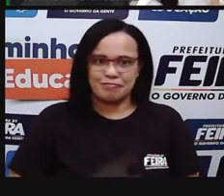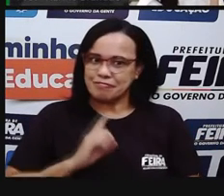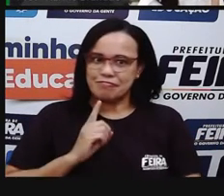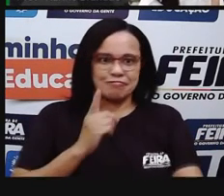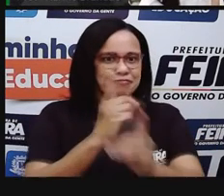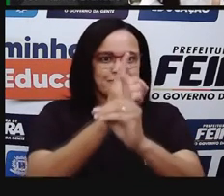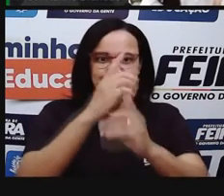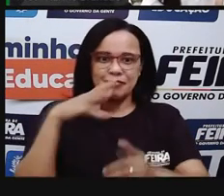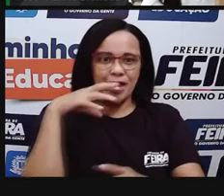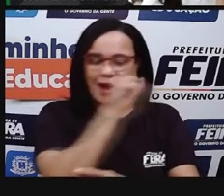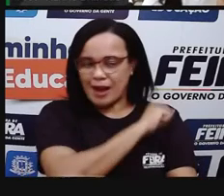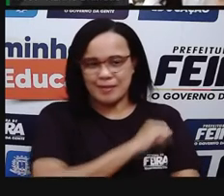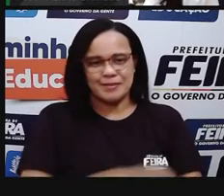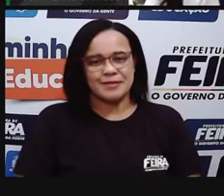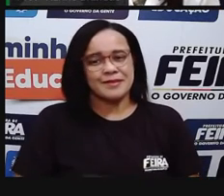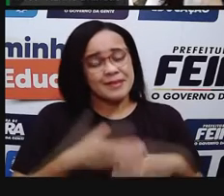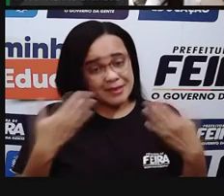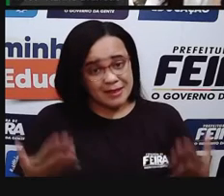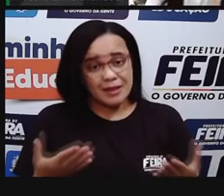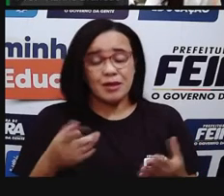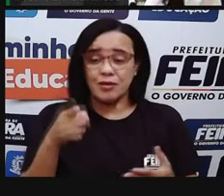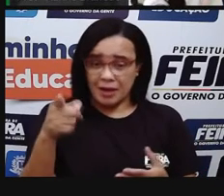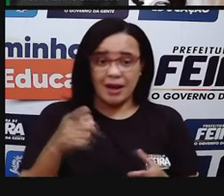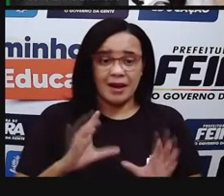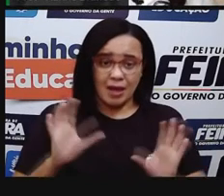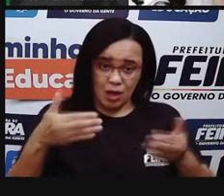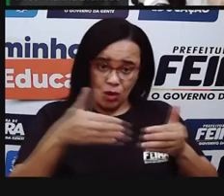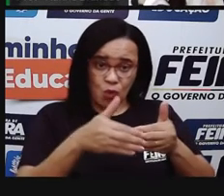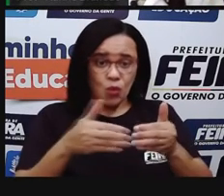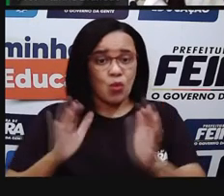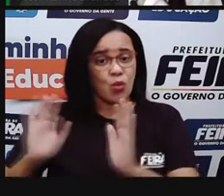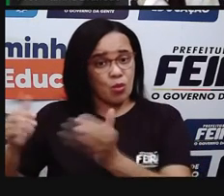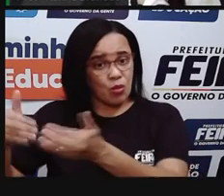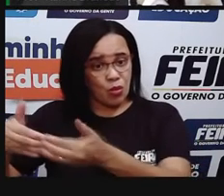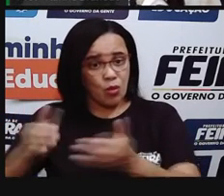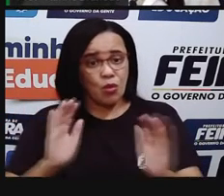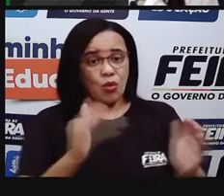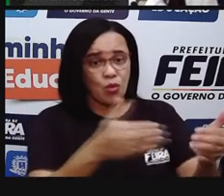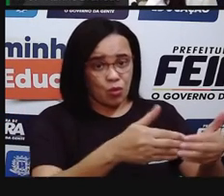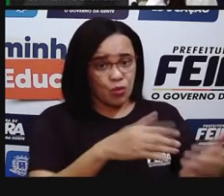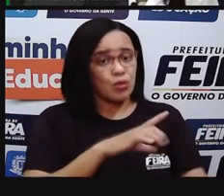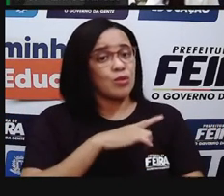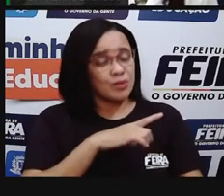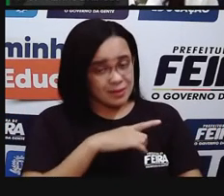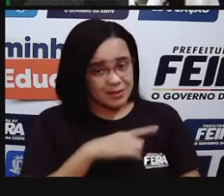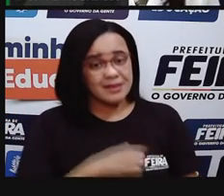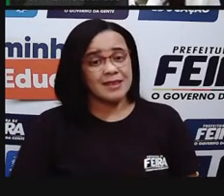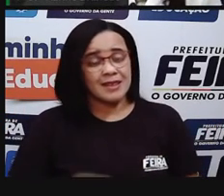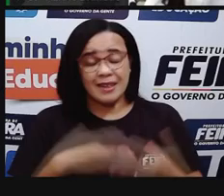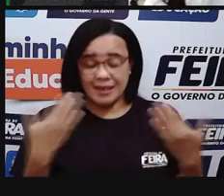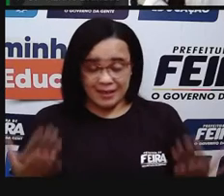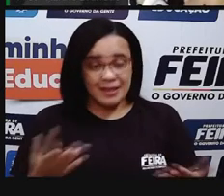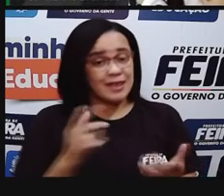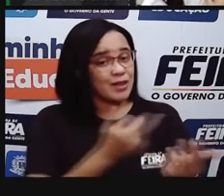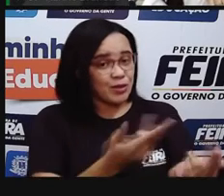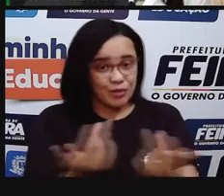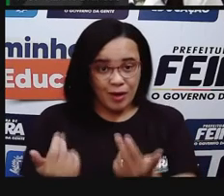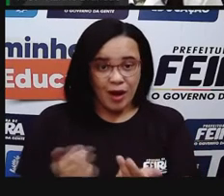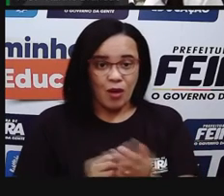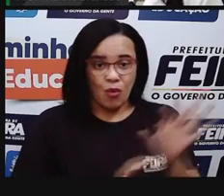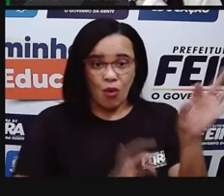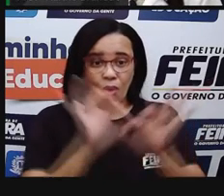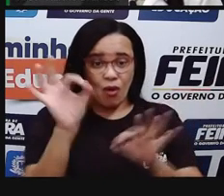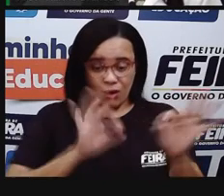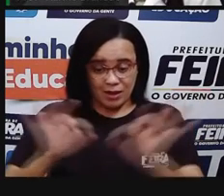tratando um pouco abaixo dos domínios o reino, né? E aí depois a gente tem os filos, e dentro